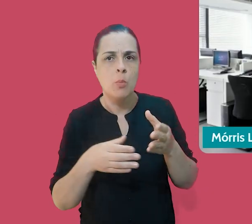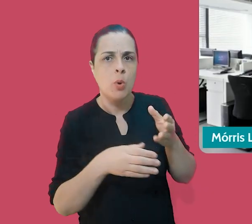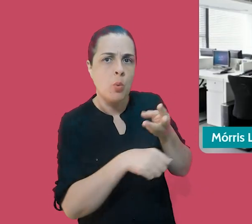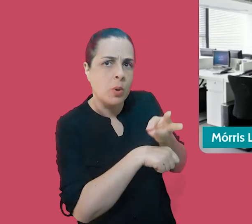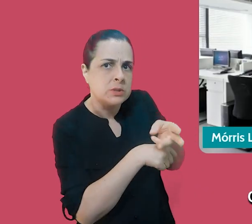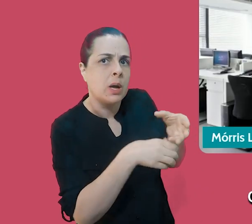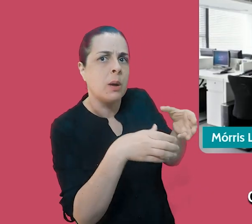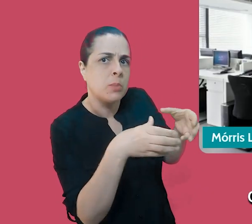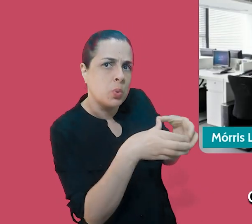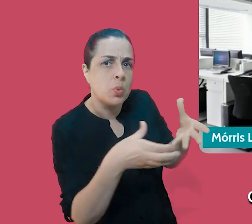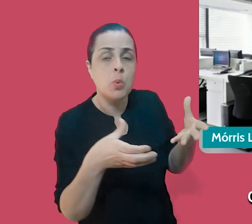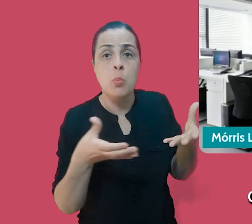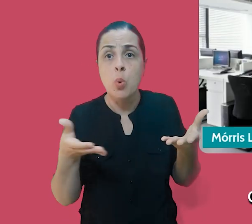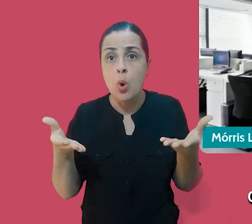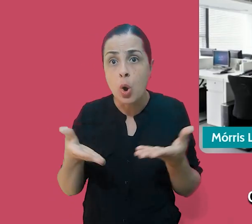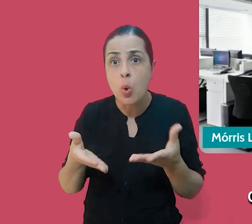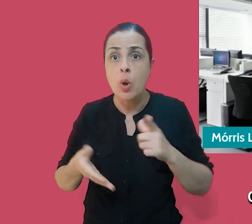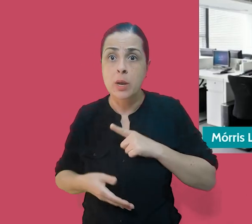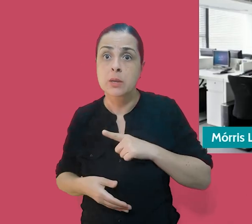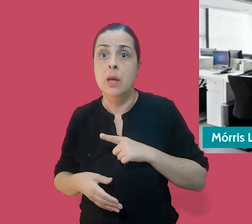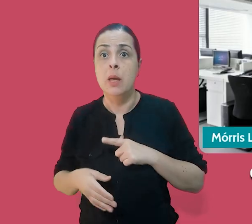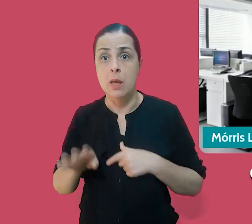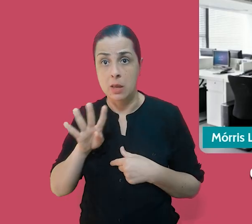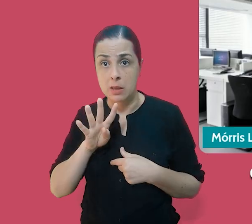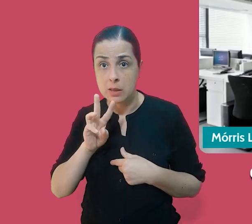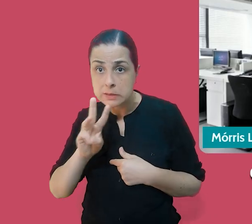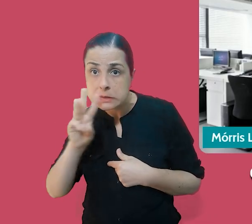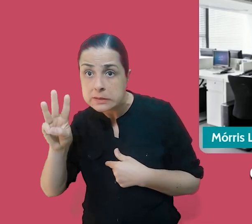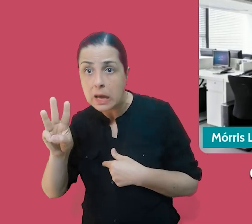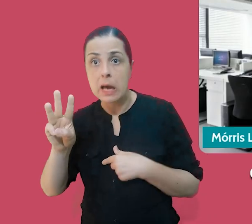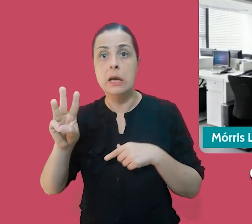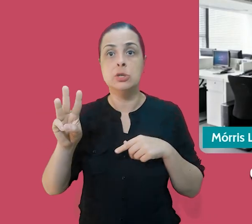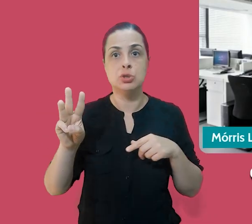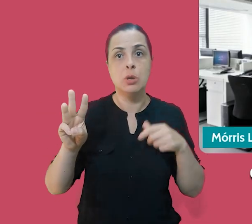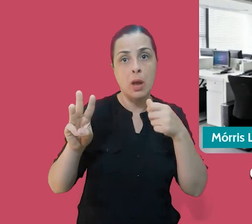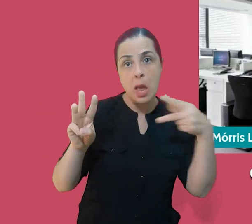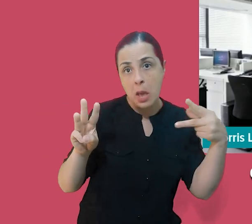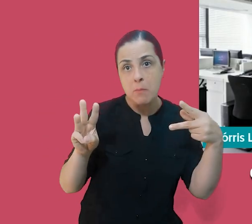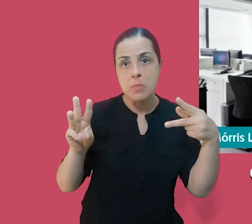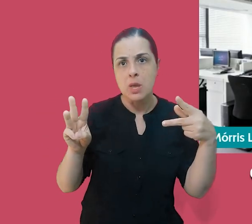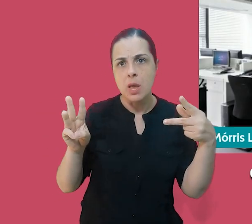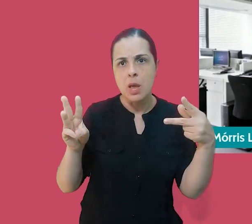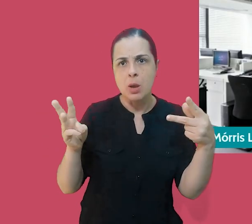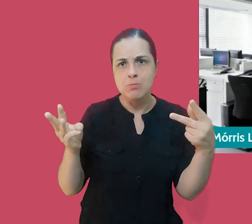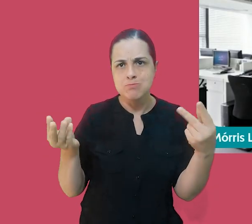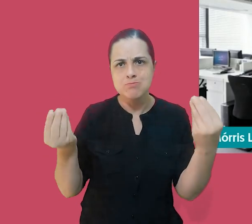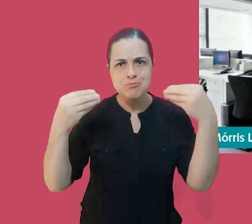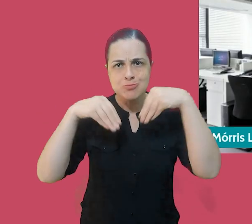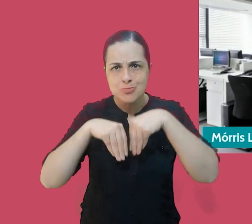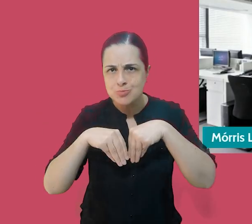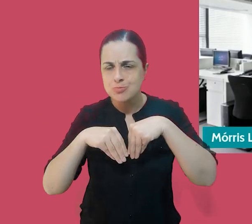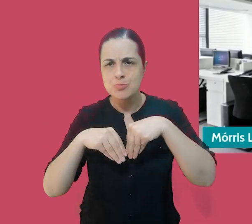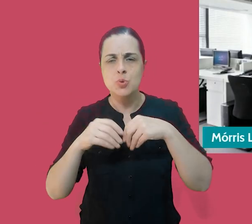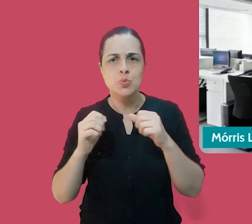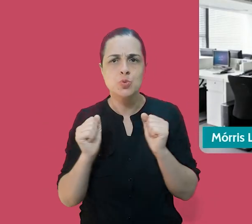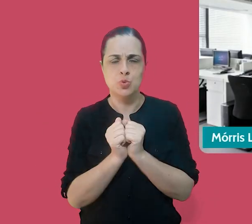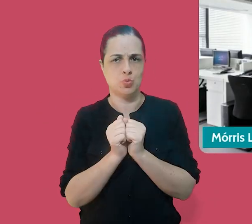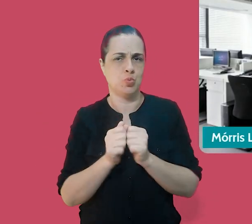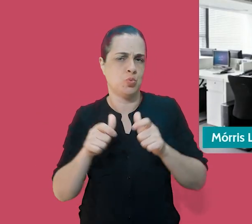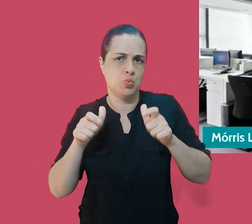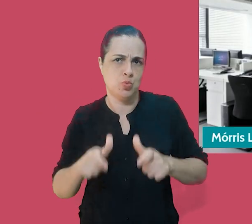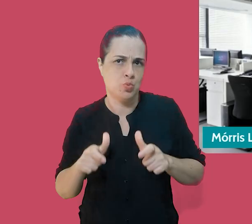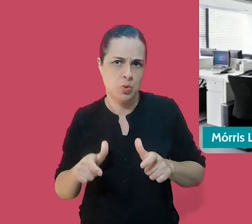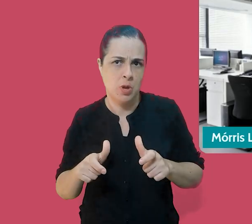próprio, que é web, tem aplicativo, onde a gente juntou tudo num lugar só. Vagas, network,